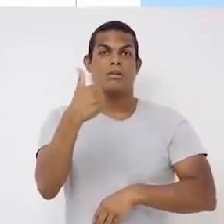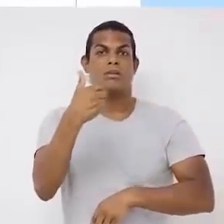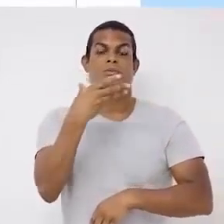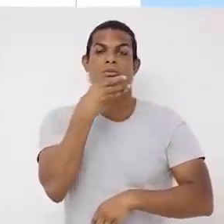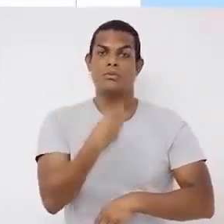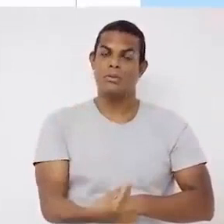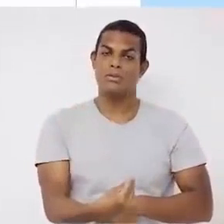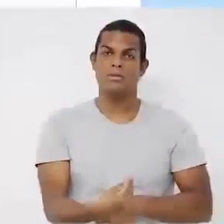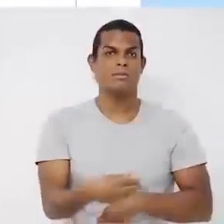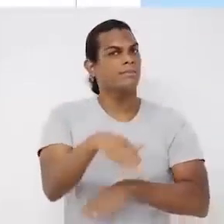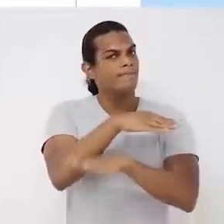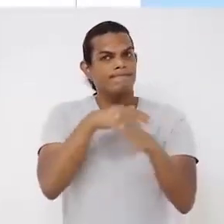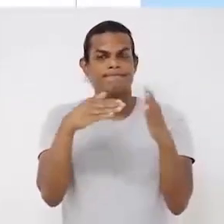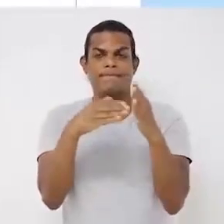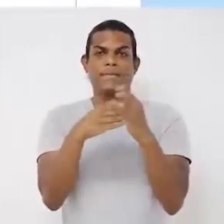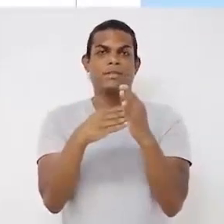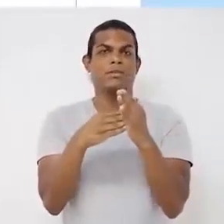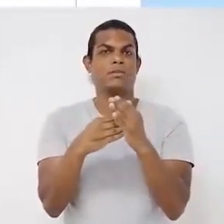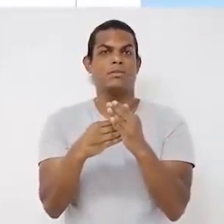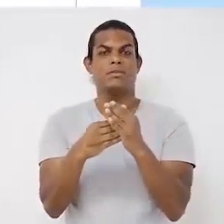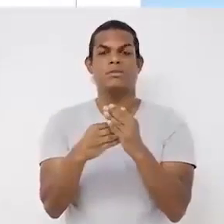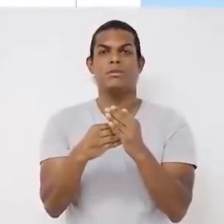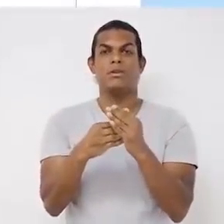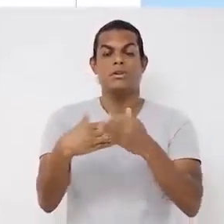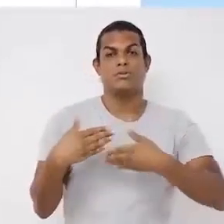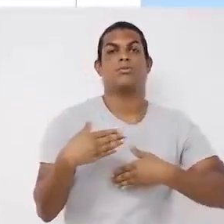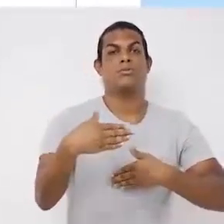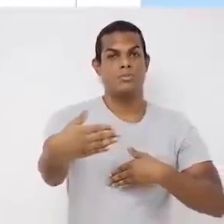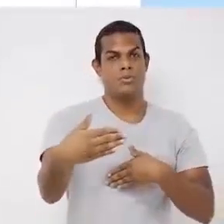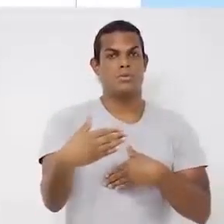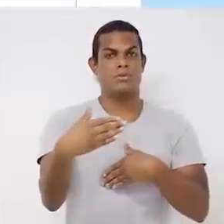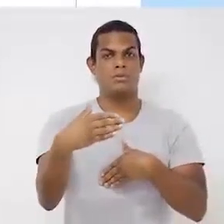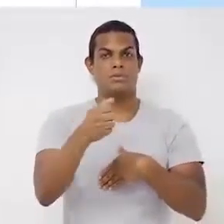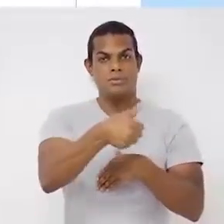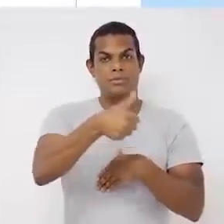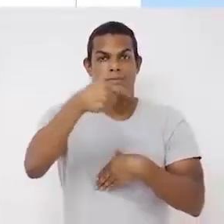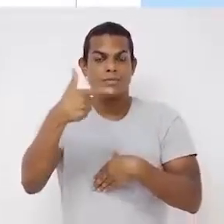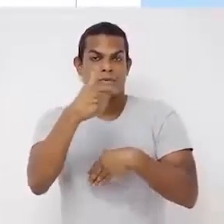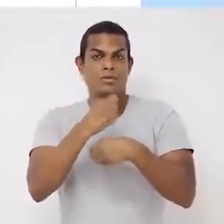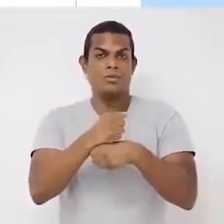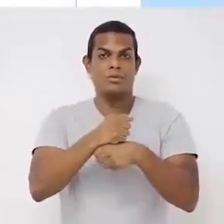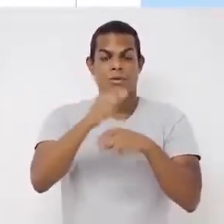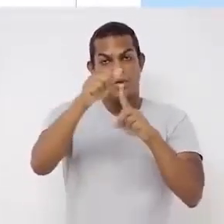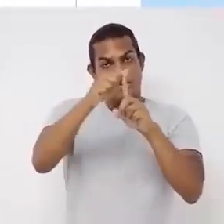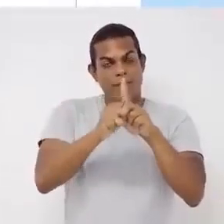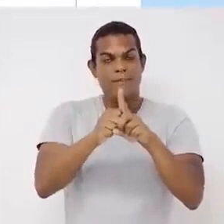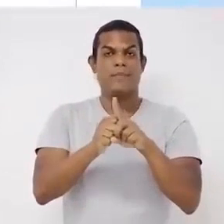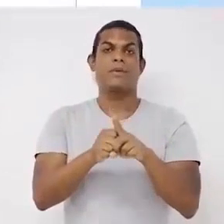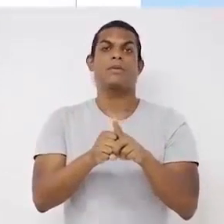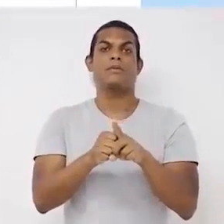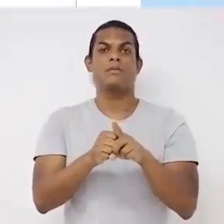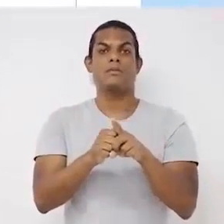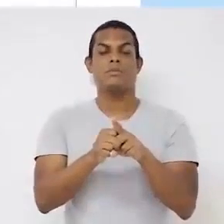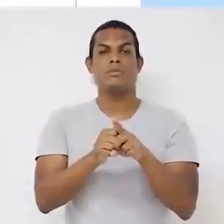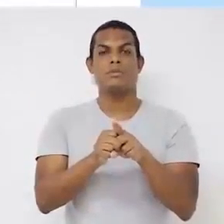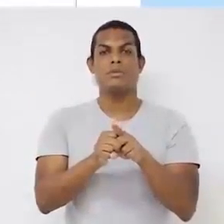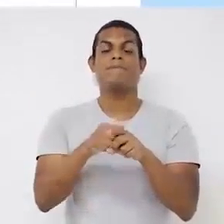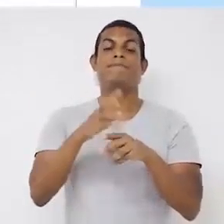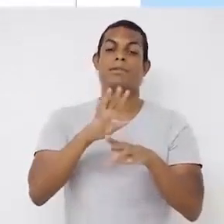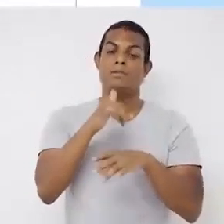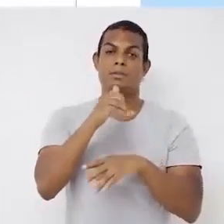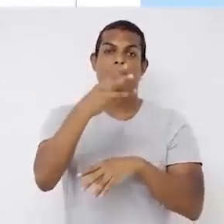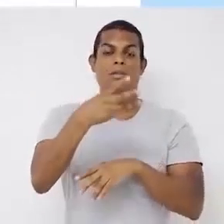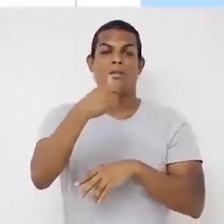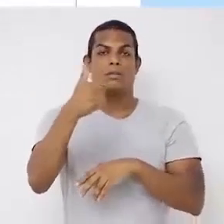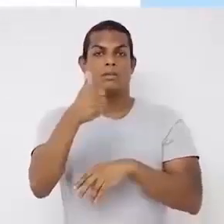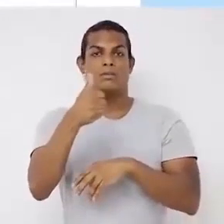Então, tudo que tiver dentro dos próximos 12 meses, então de 31 de dezembro do ano de encerramento